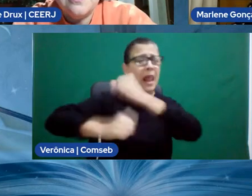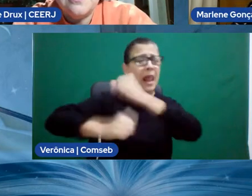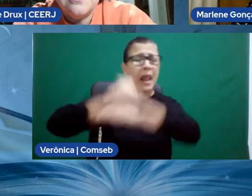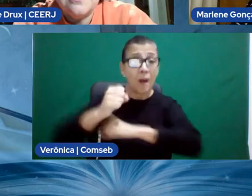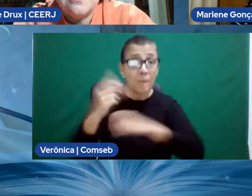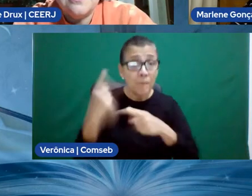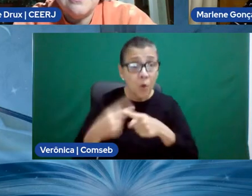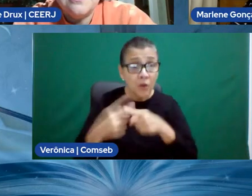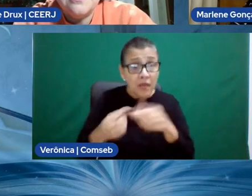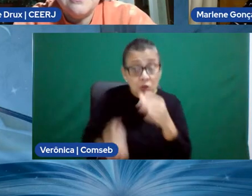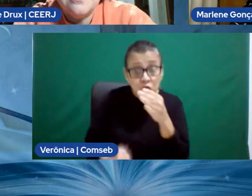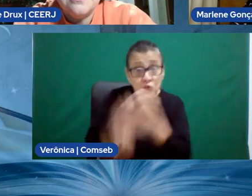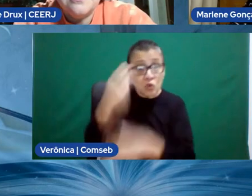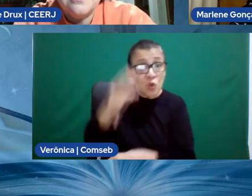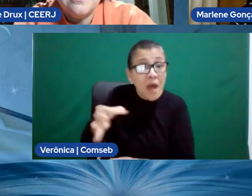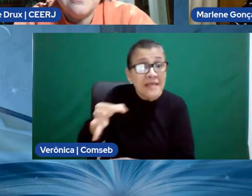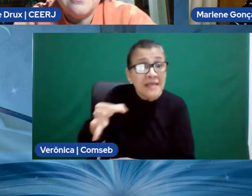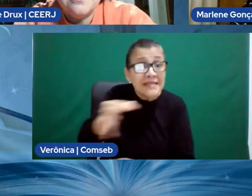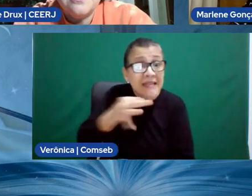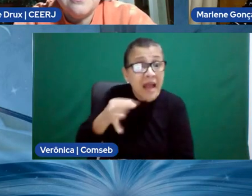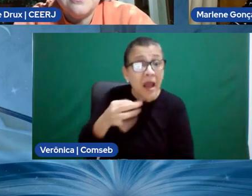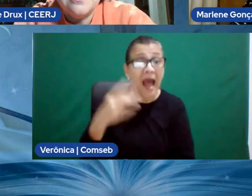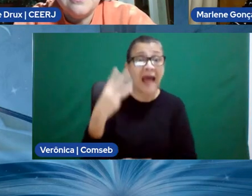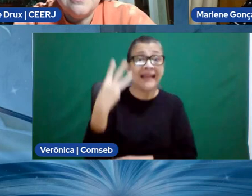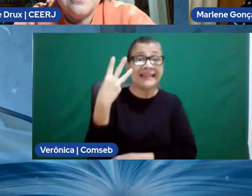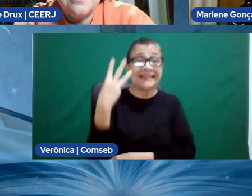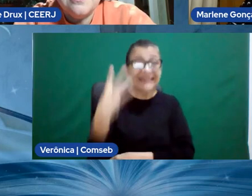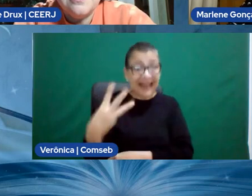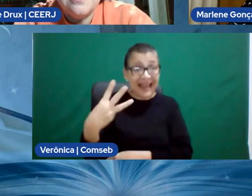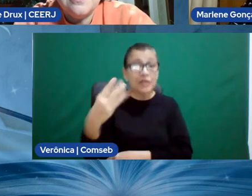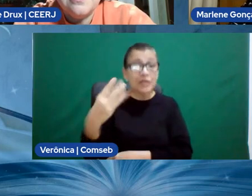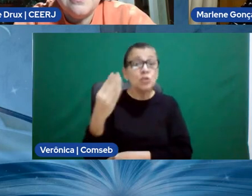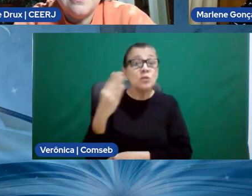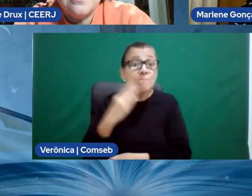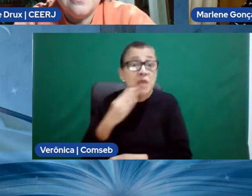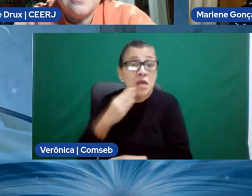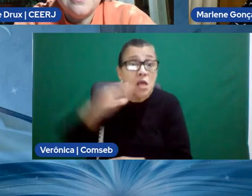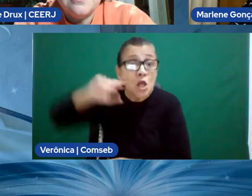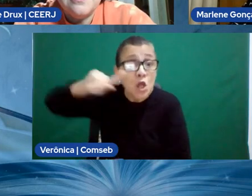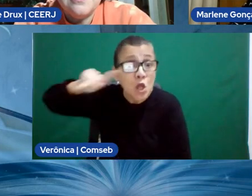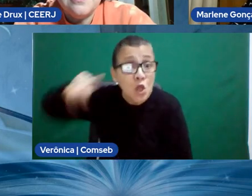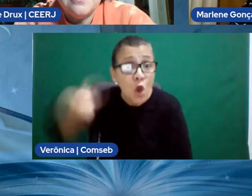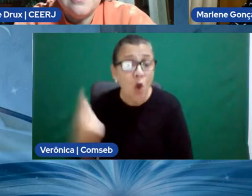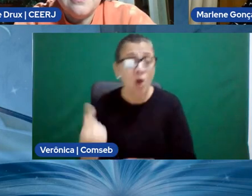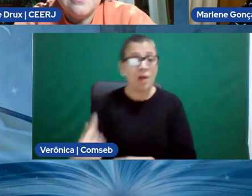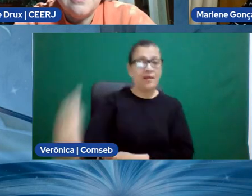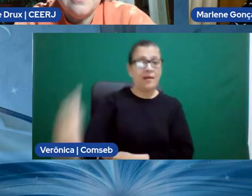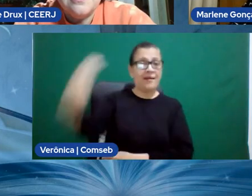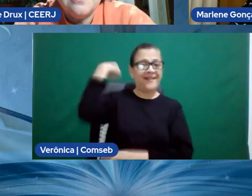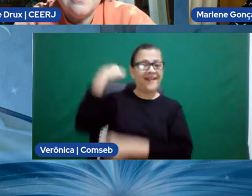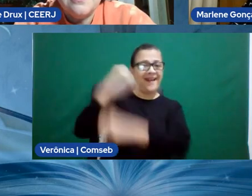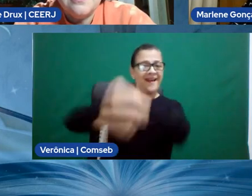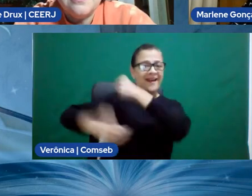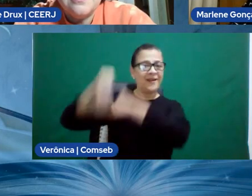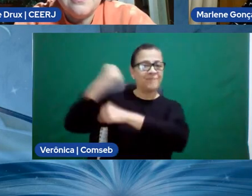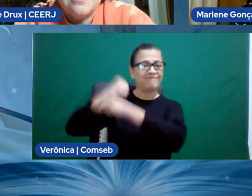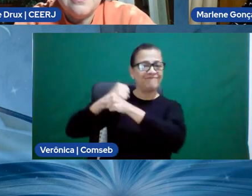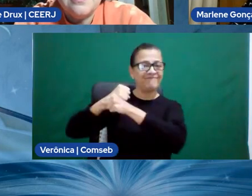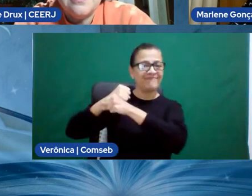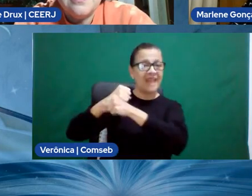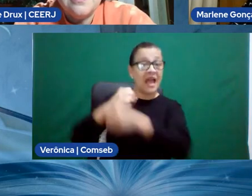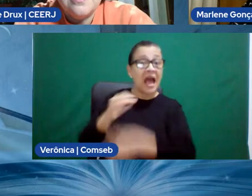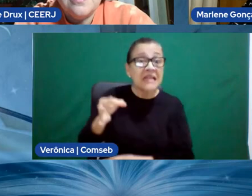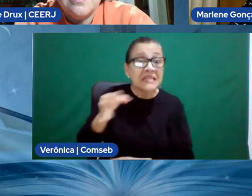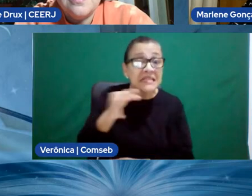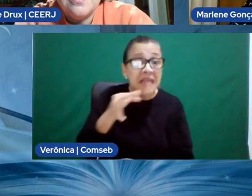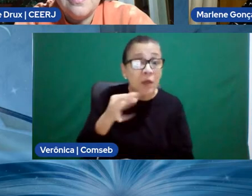surgiu, foi há 3 bilhões e 500 milhões de anos atrás, a célula pronucleada, ou seja, não tinha